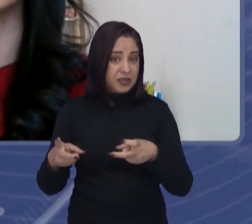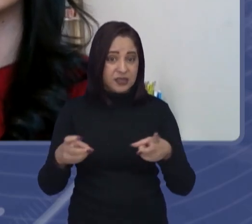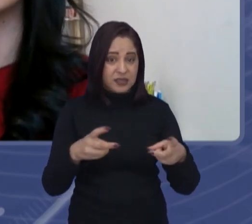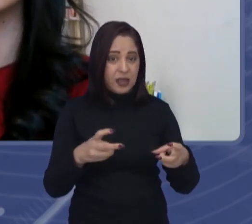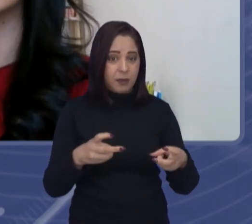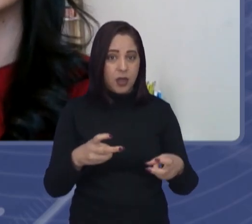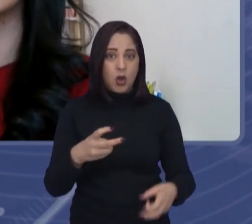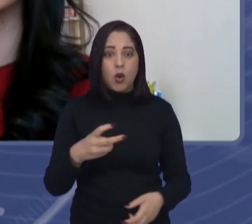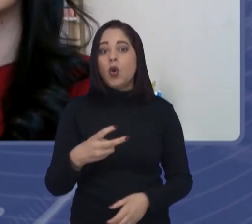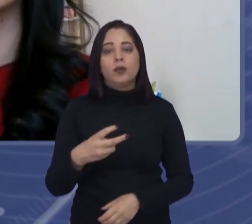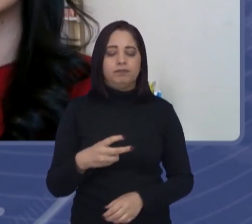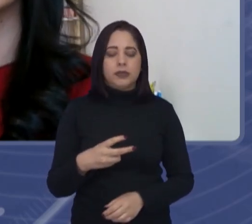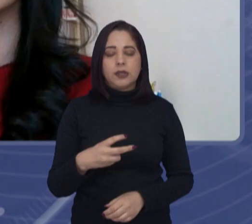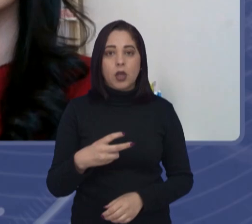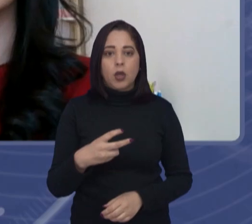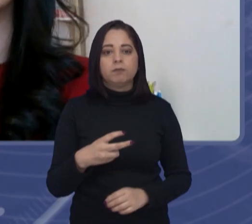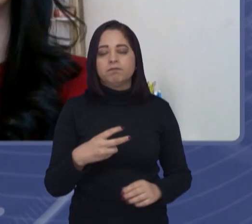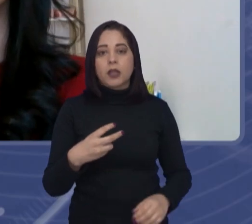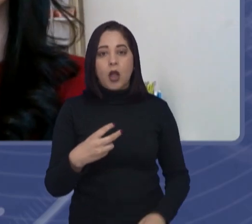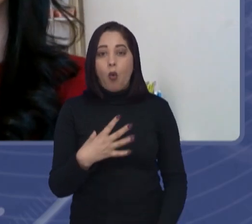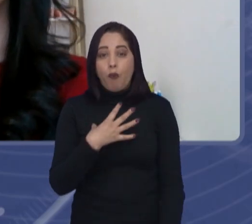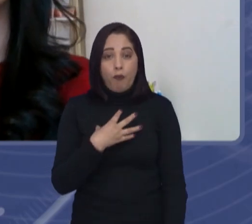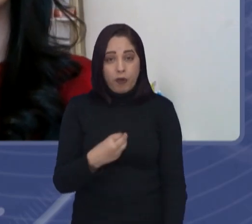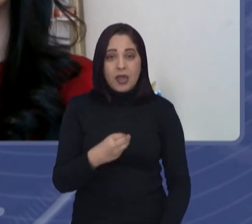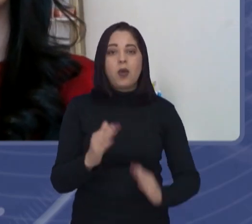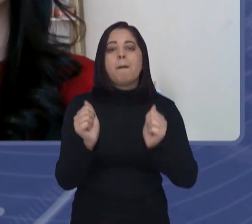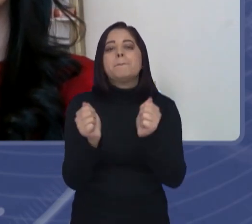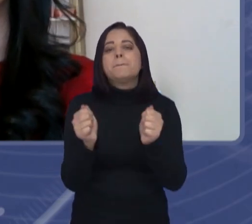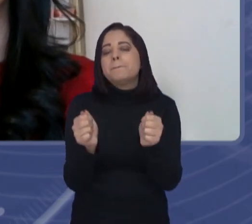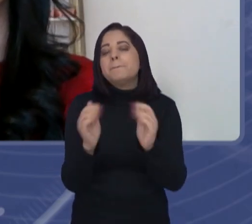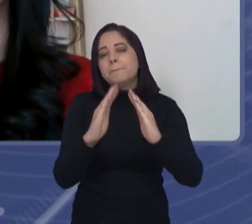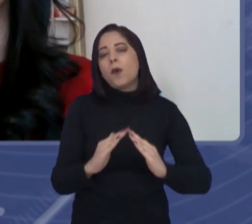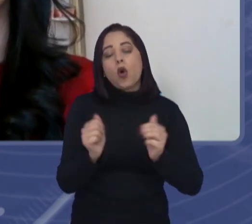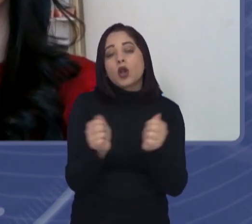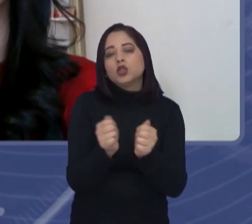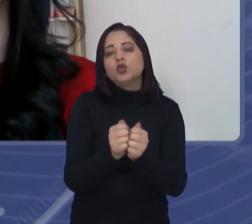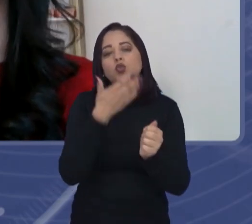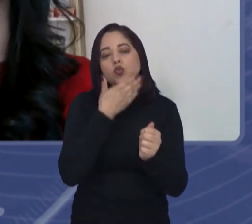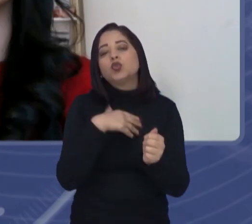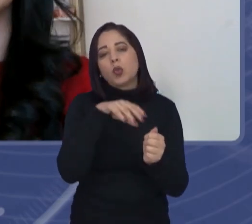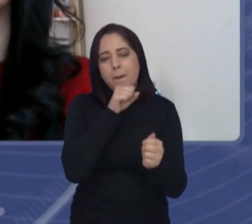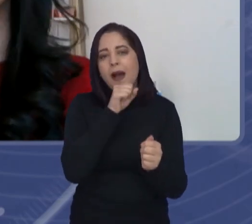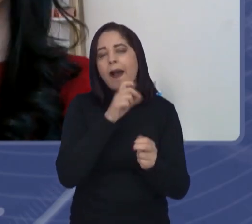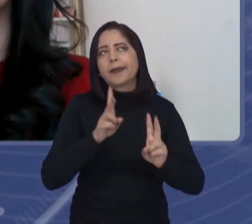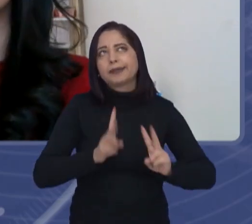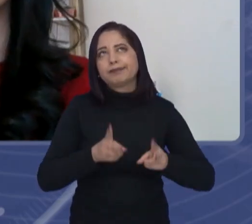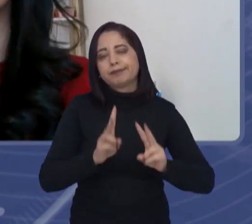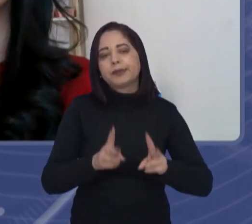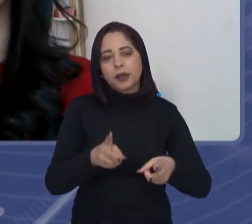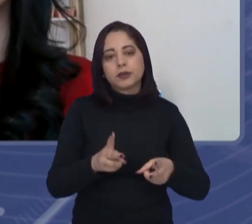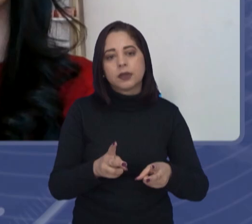os filhos saem da casa dos pais cada vez mais tarde. Aí tem uma questão socioeconômica também, que atinge